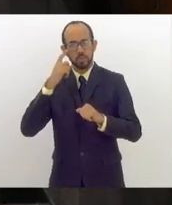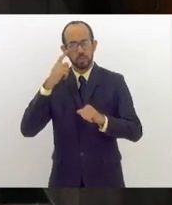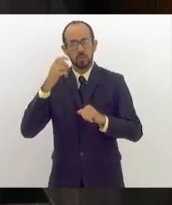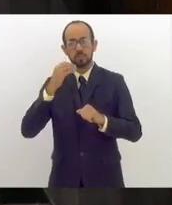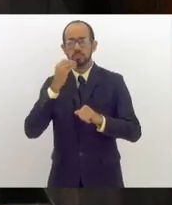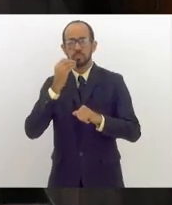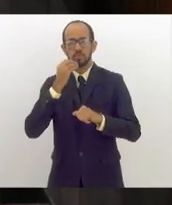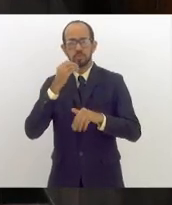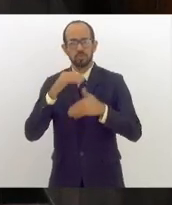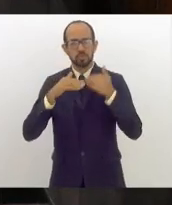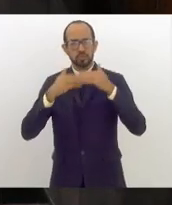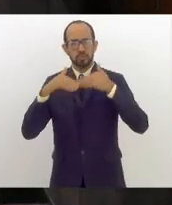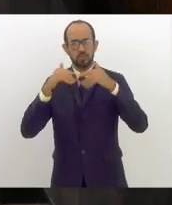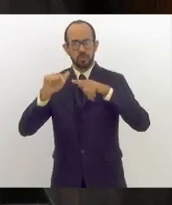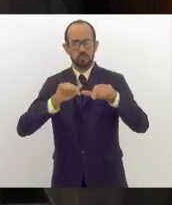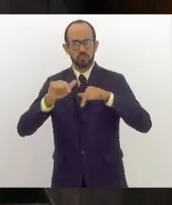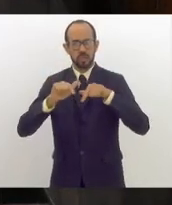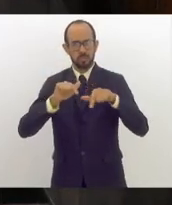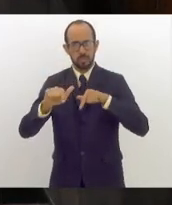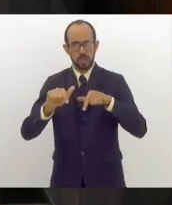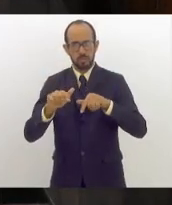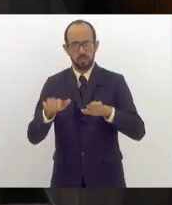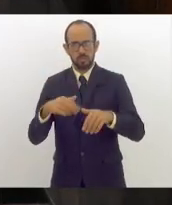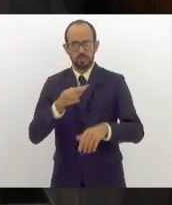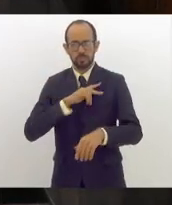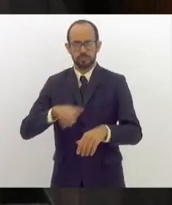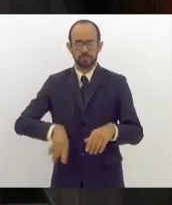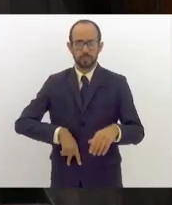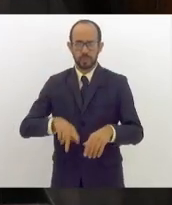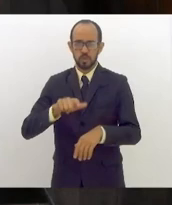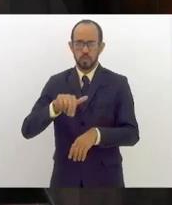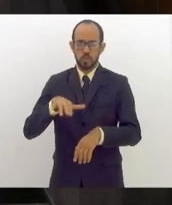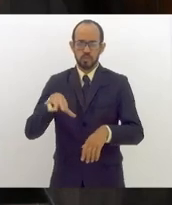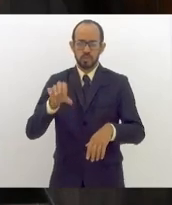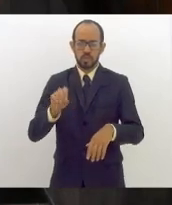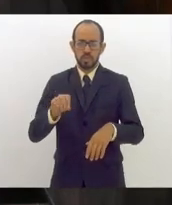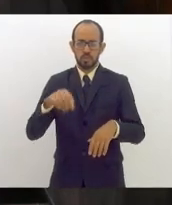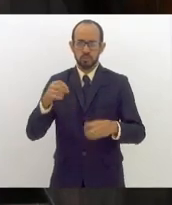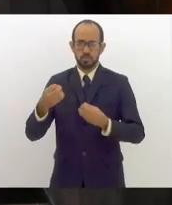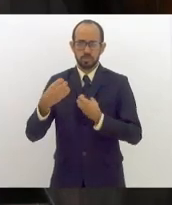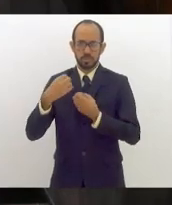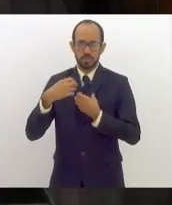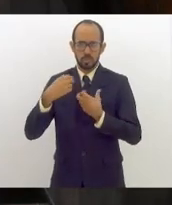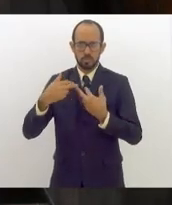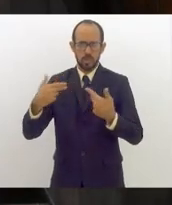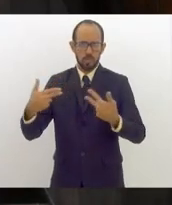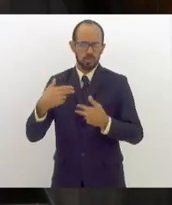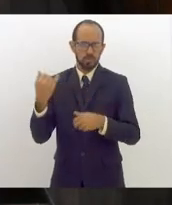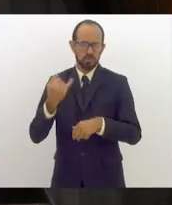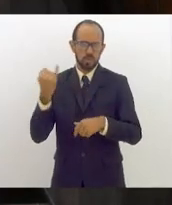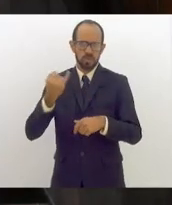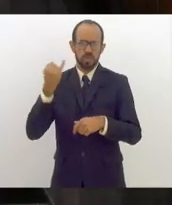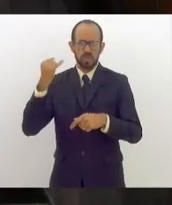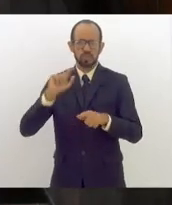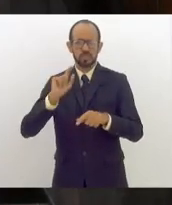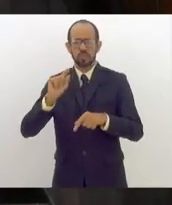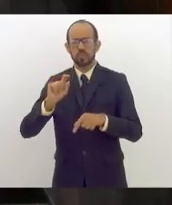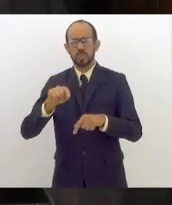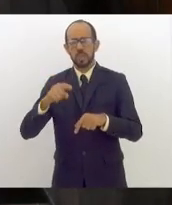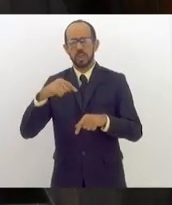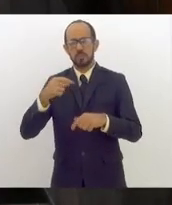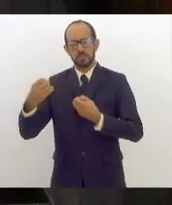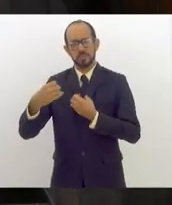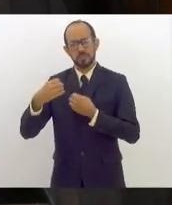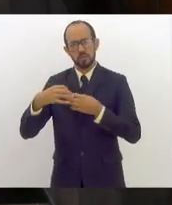tipo de trabalho Presidente Luciano Bandeira me ensinou uma coisa que eu acho muito interessante que ele me ensinou a ser